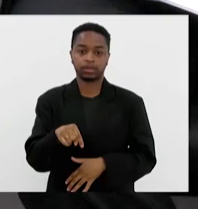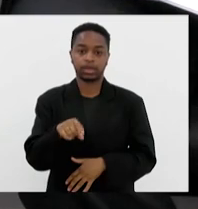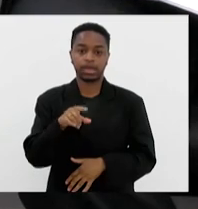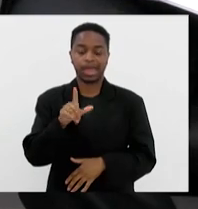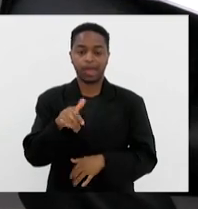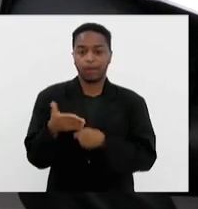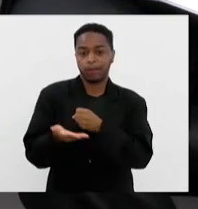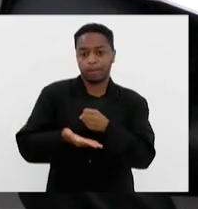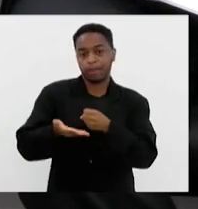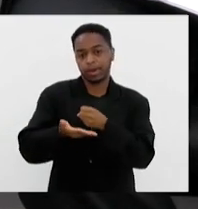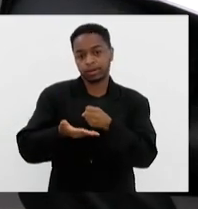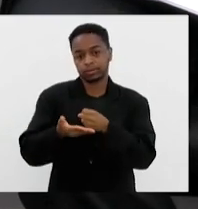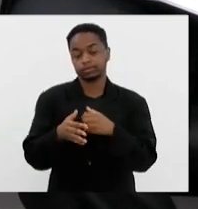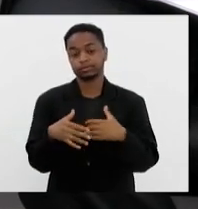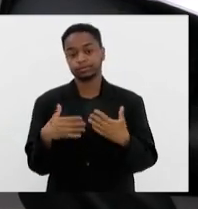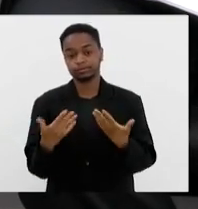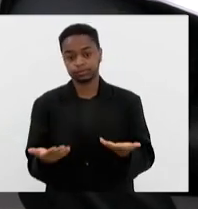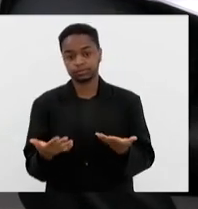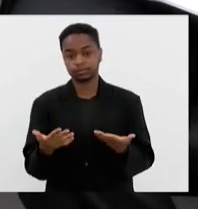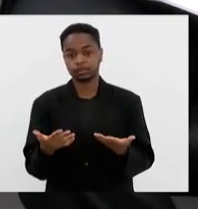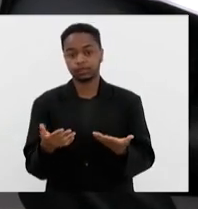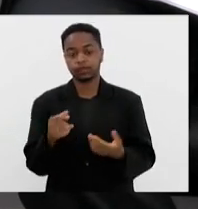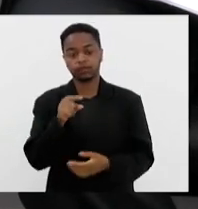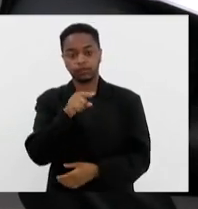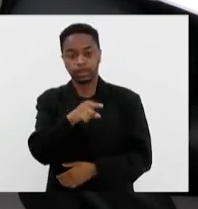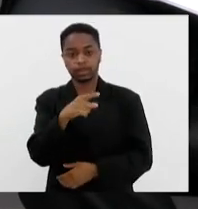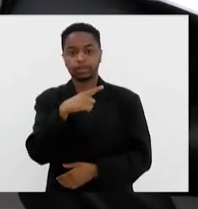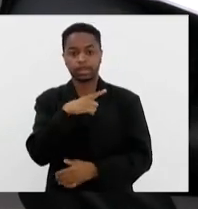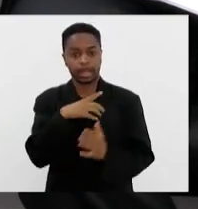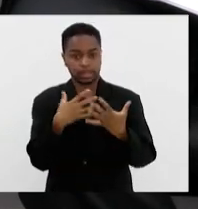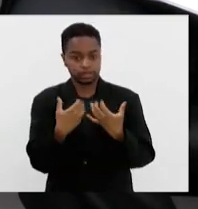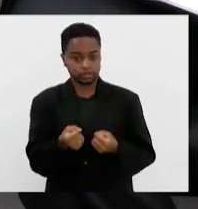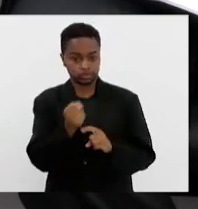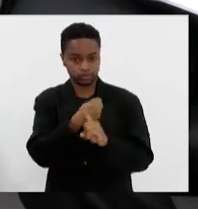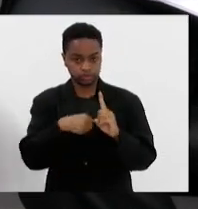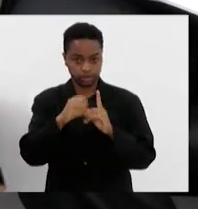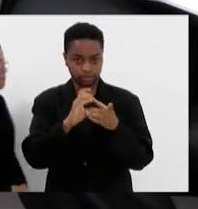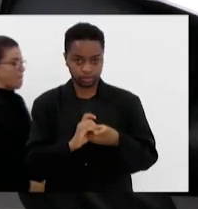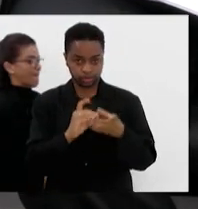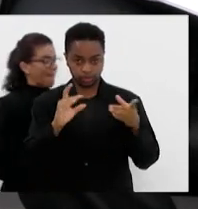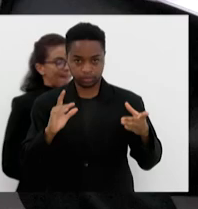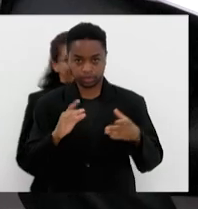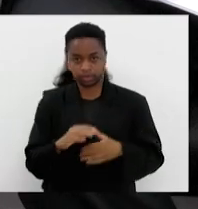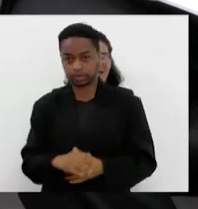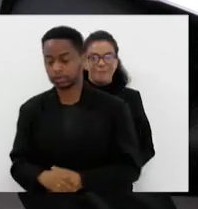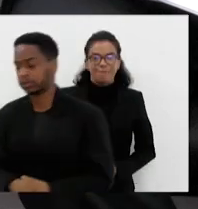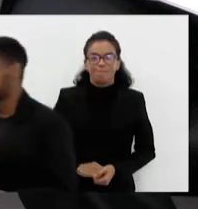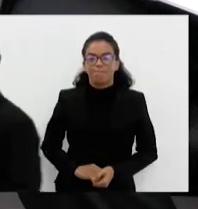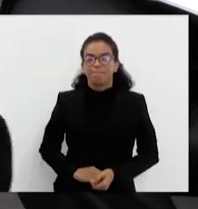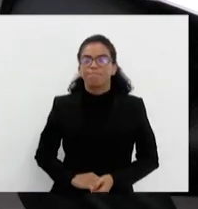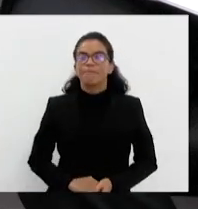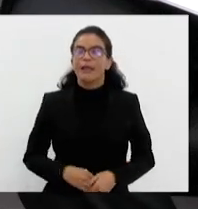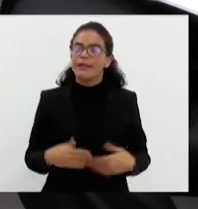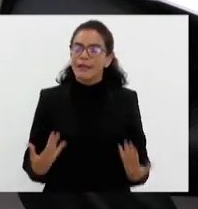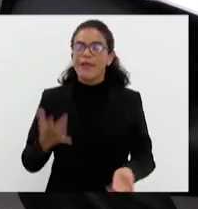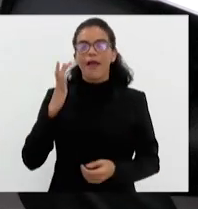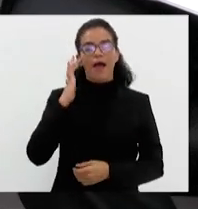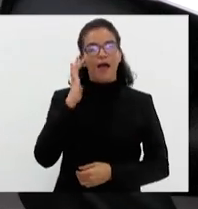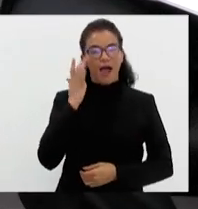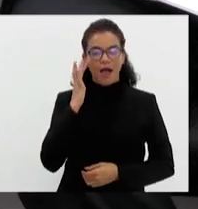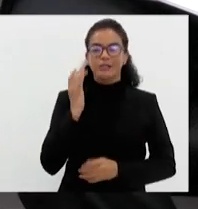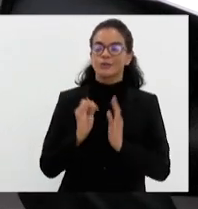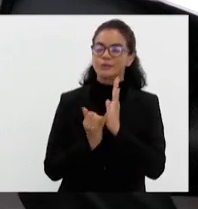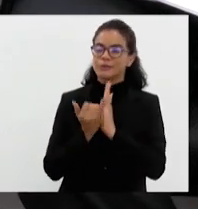balizador. Então, o senhor que tem uma visão social-democrata, deputado Carlos Mink, e acha que os